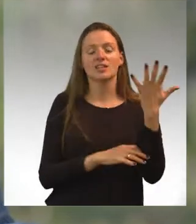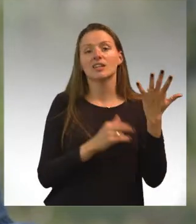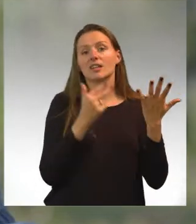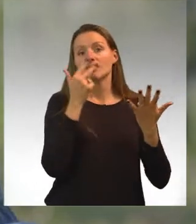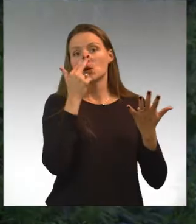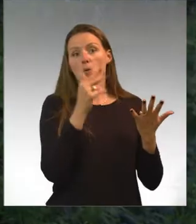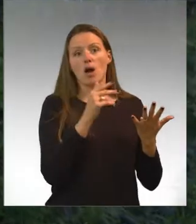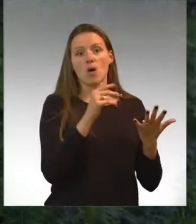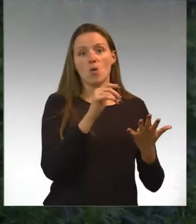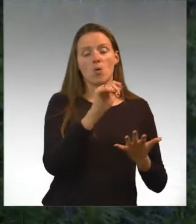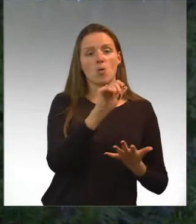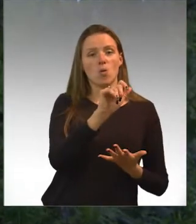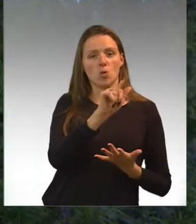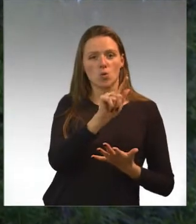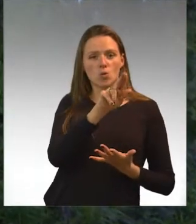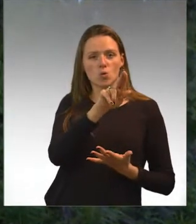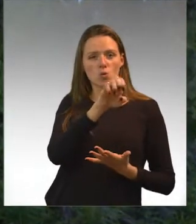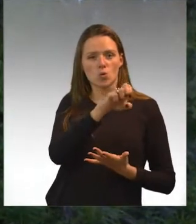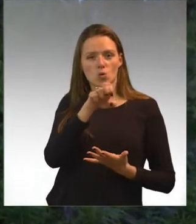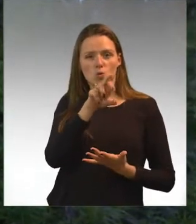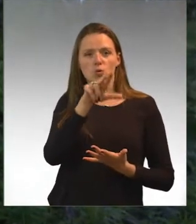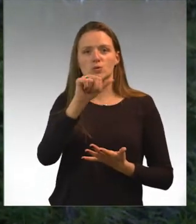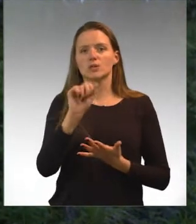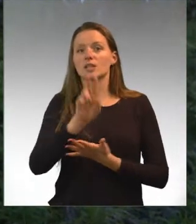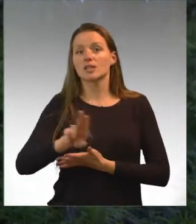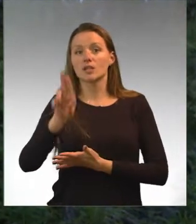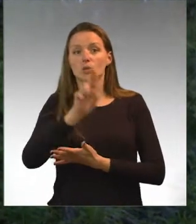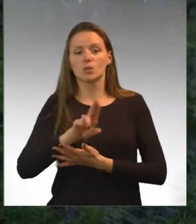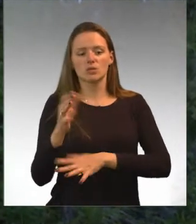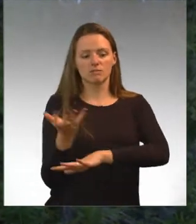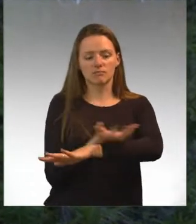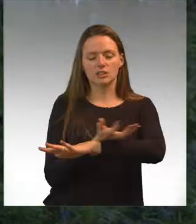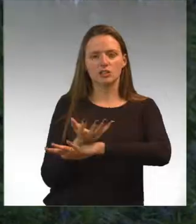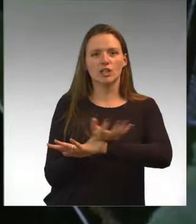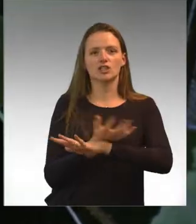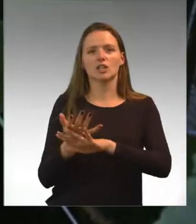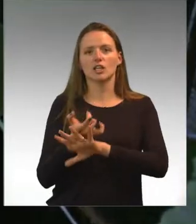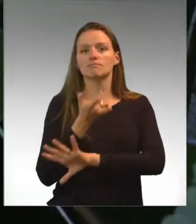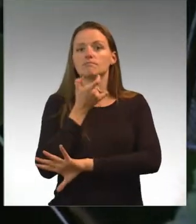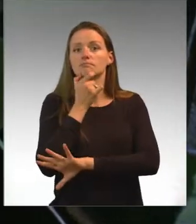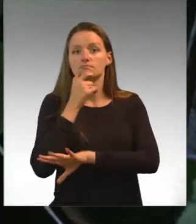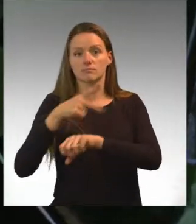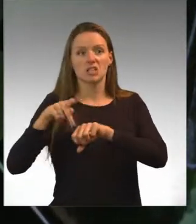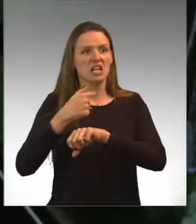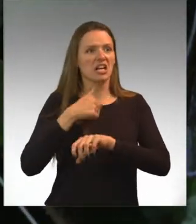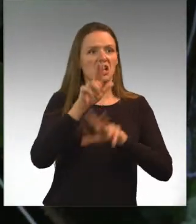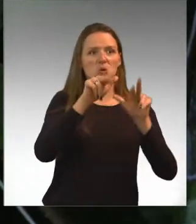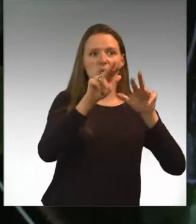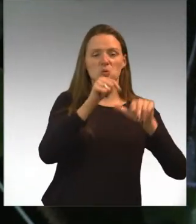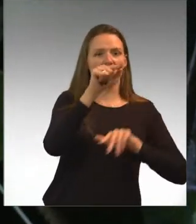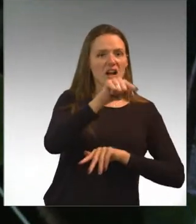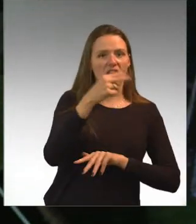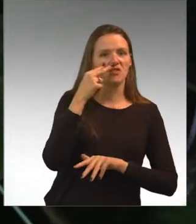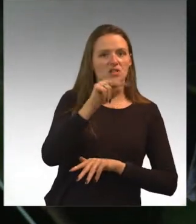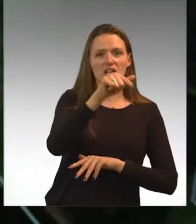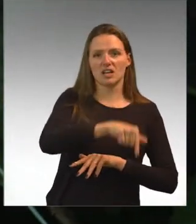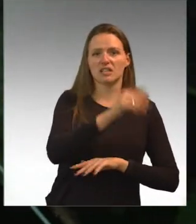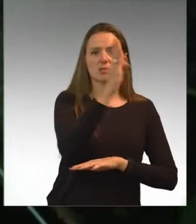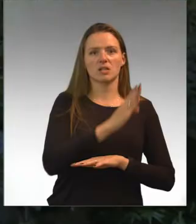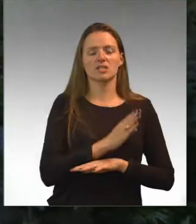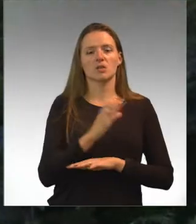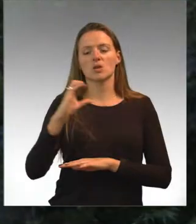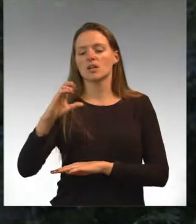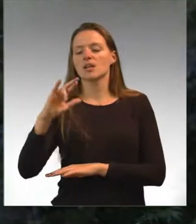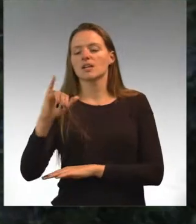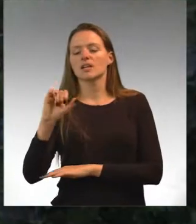que são usadas em jardins ingleses e que nunca vi ser usado em jardim no Brasil, como as criciúmas,